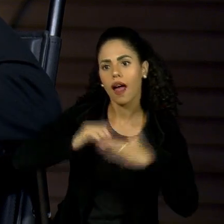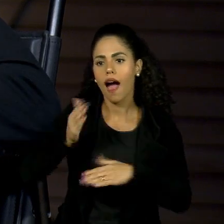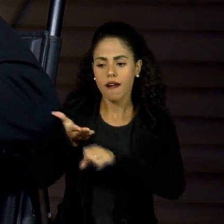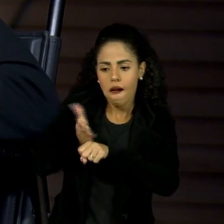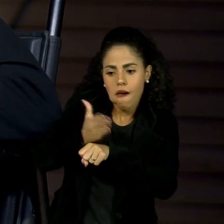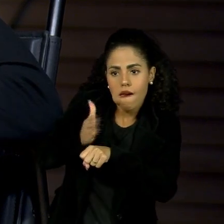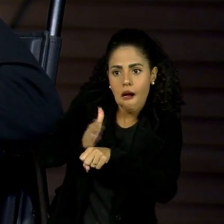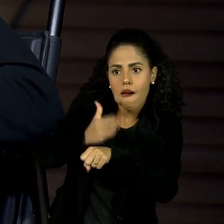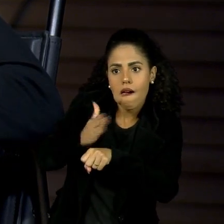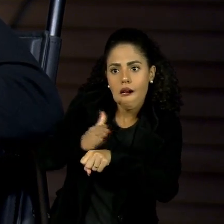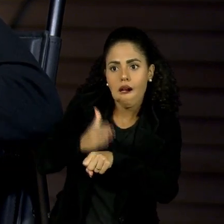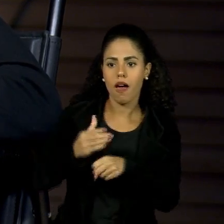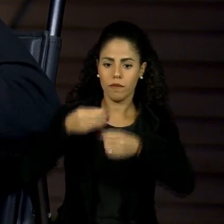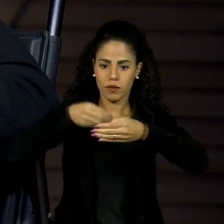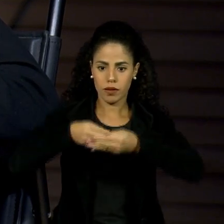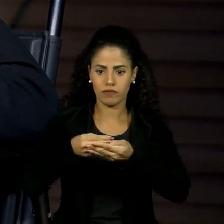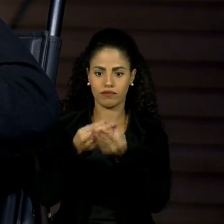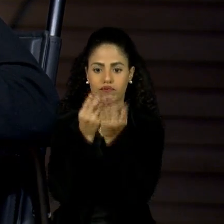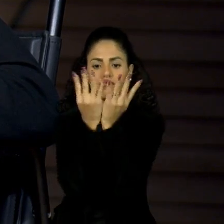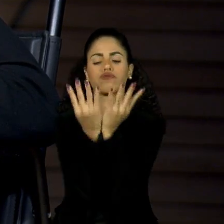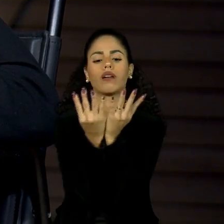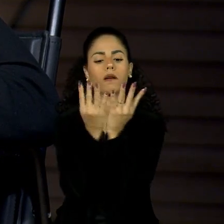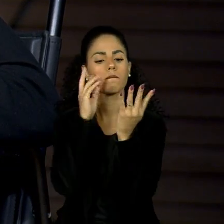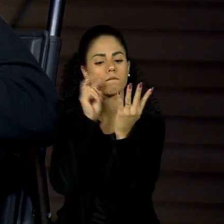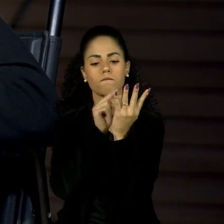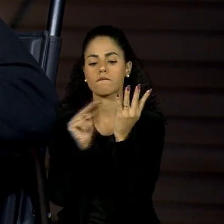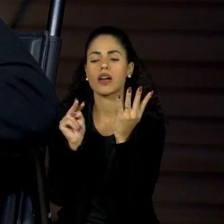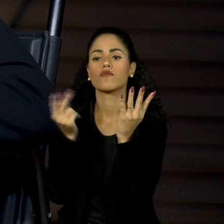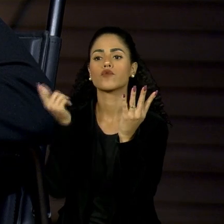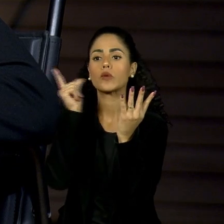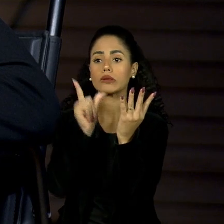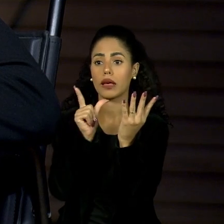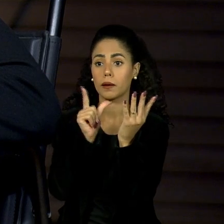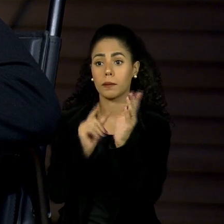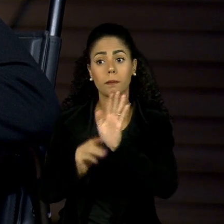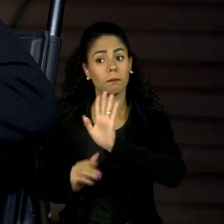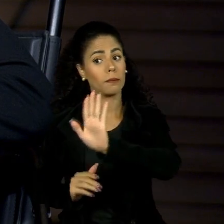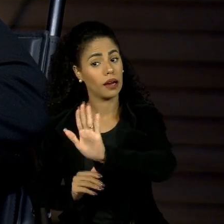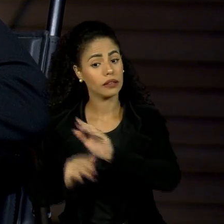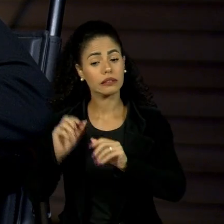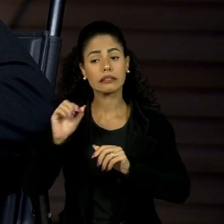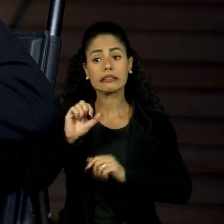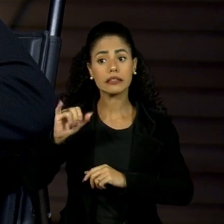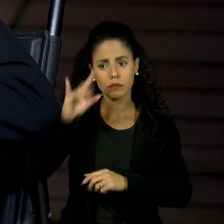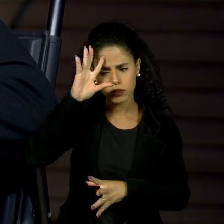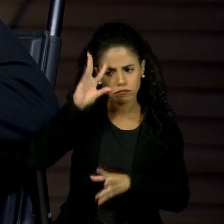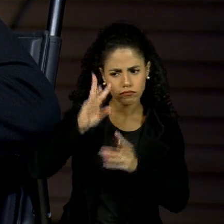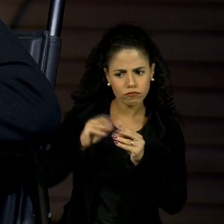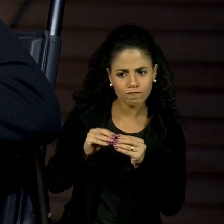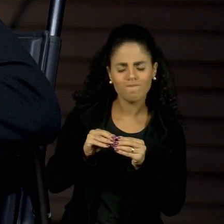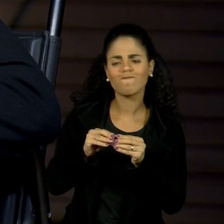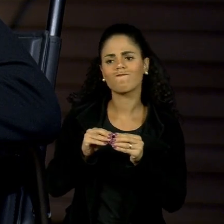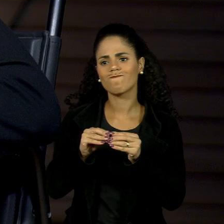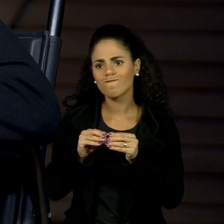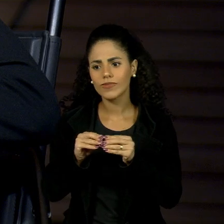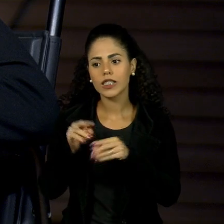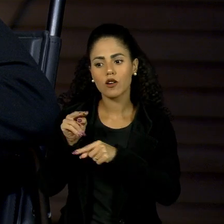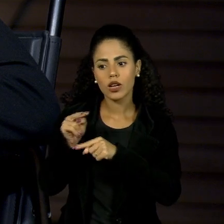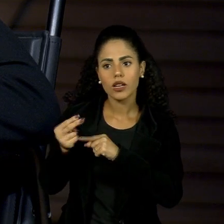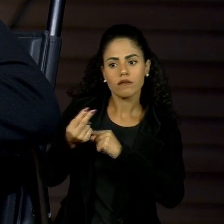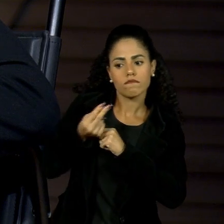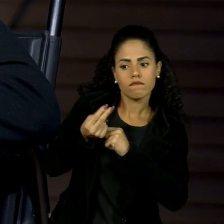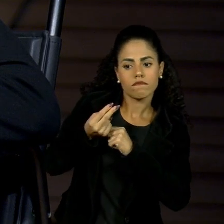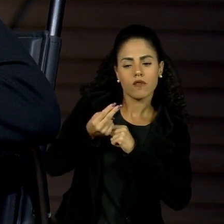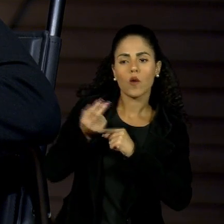o embaralhamento das cartas garante uma certa aleatoriedade. Então, quando o indivíduo tem essa compreensão, ele está mais protegido do